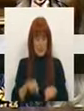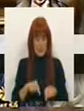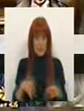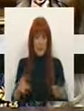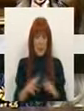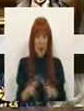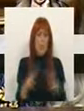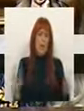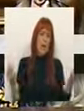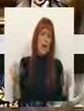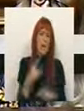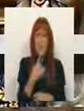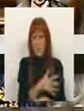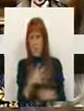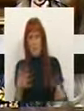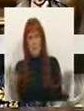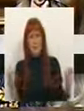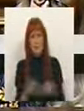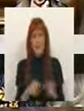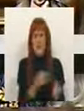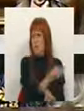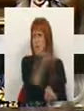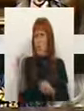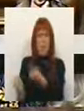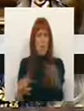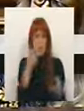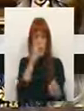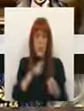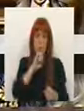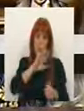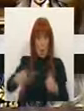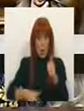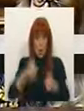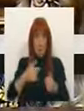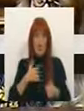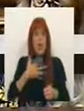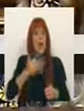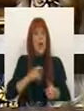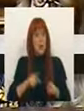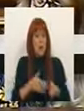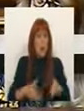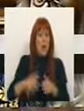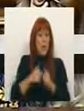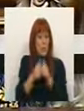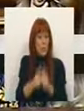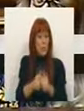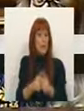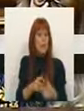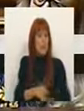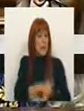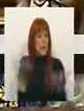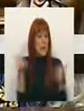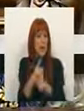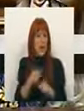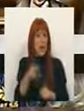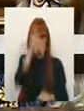procedimento aumentou de forma significativa o universo dos concorrentes. E estamos em crer que este caminho que seguimos estava certo, uma